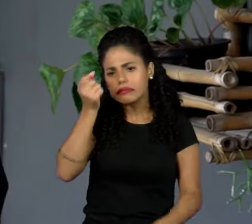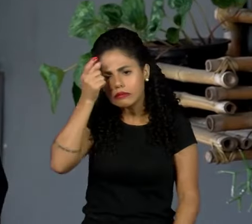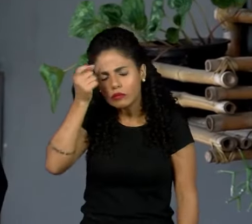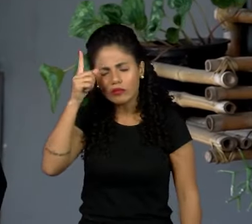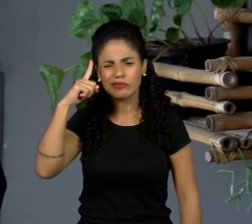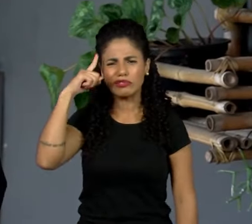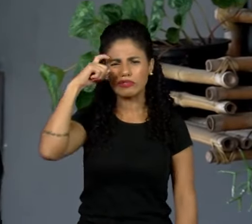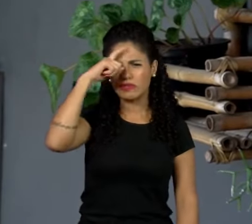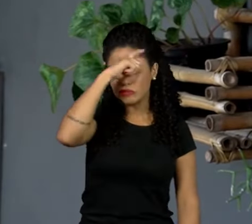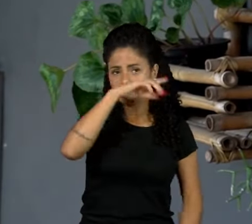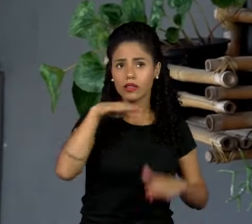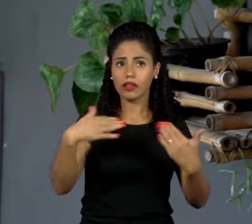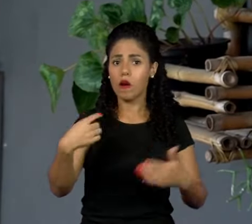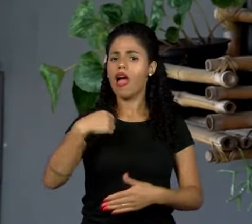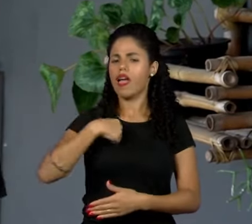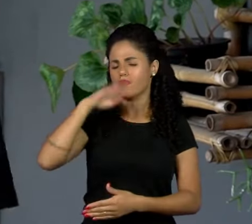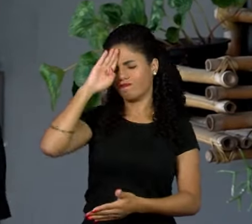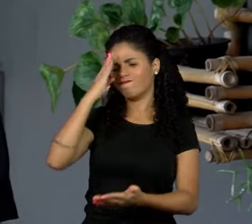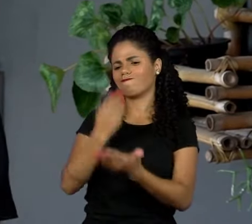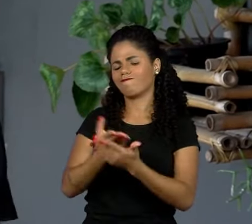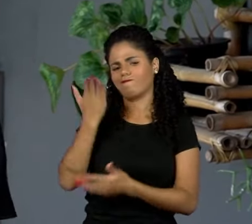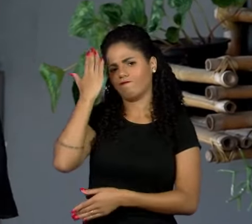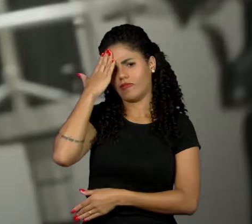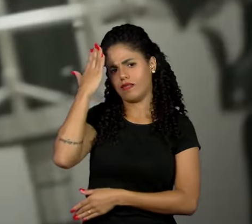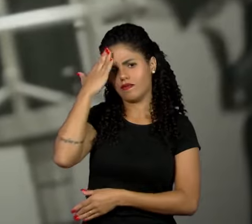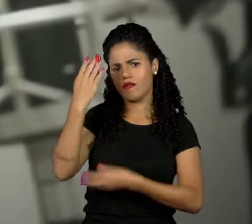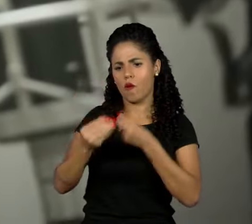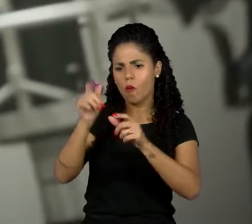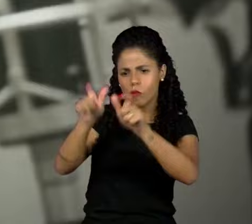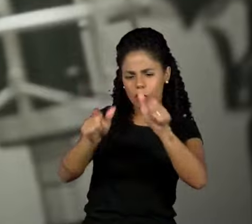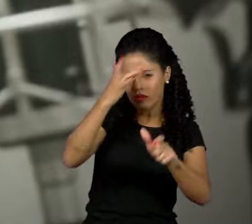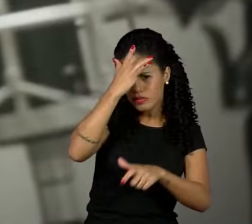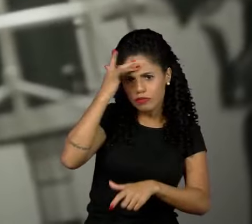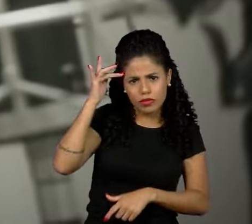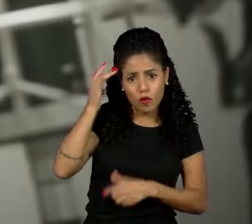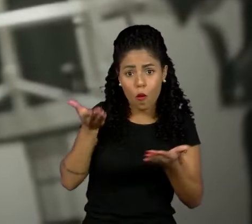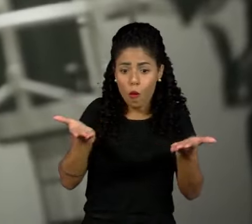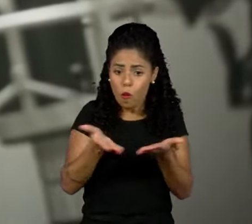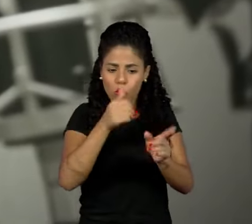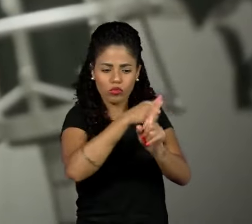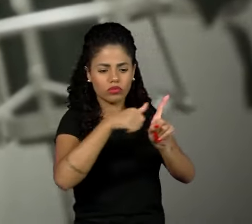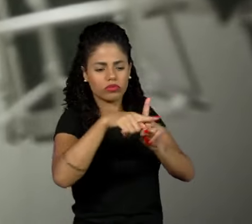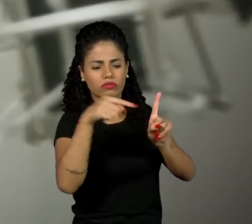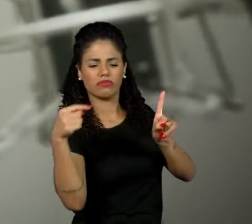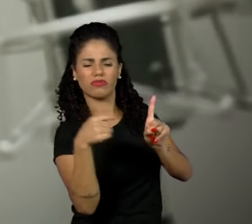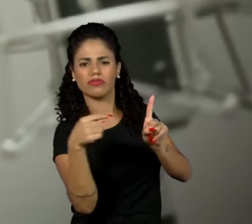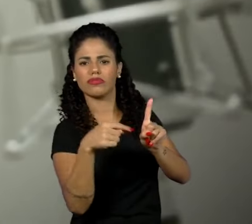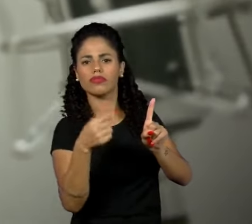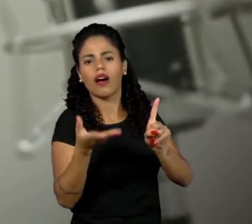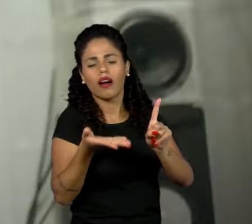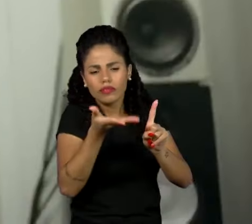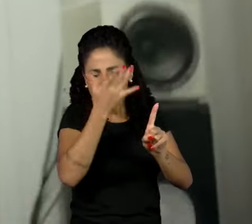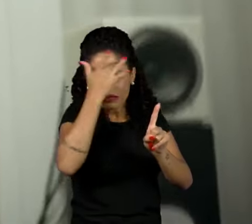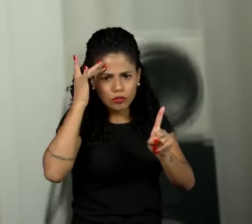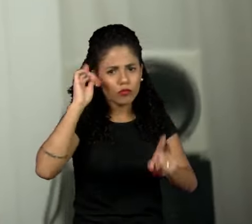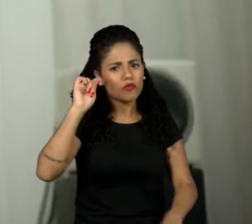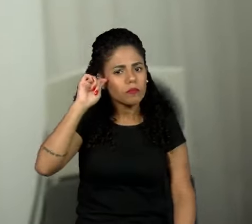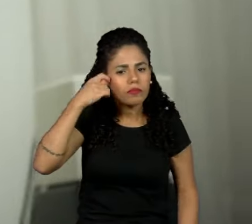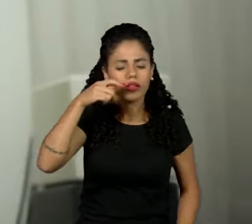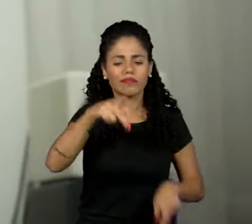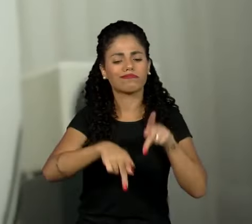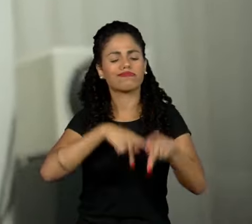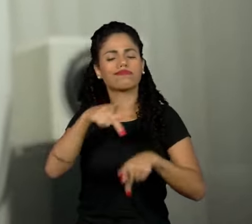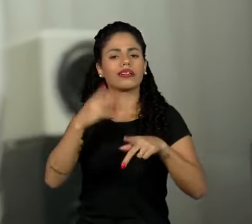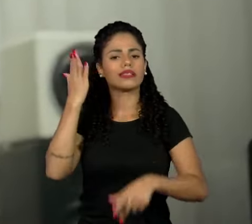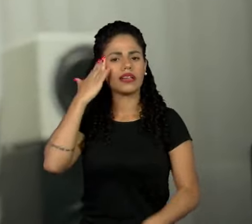acredito que isso tudo desemboca na questão da autoestima do negro. Então se a sociedade hoje, se a sociedade negra, ela consegue enxergar